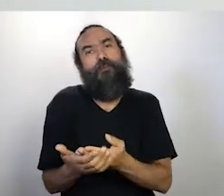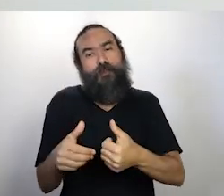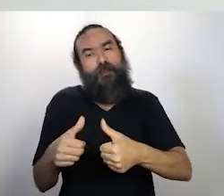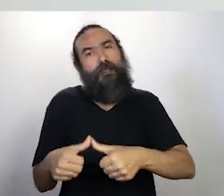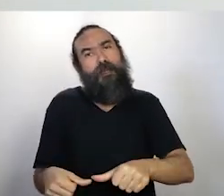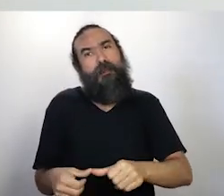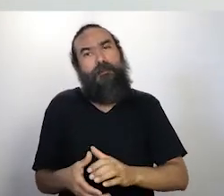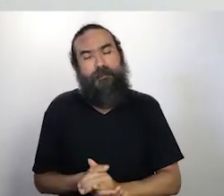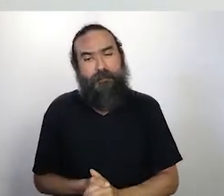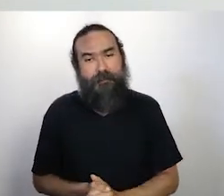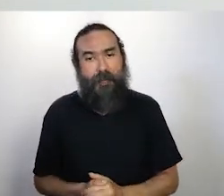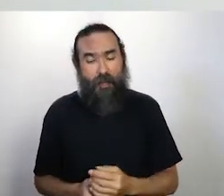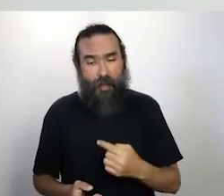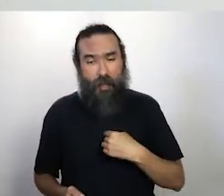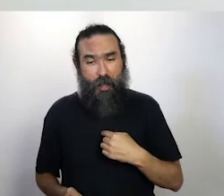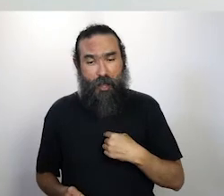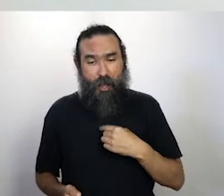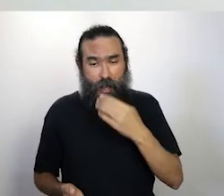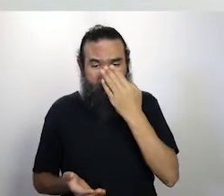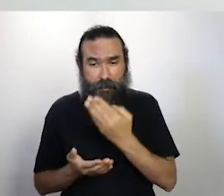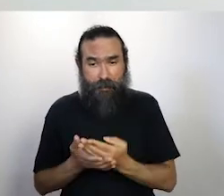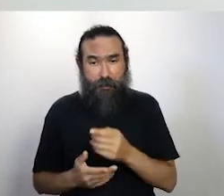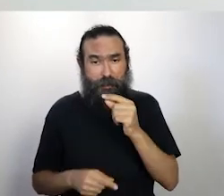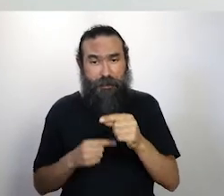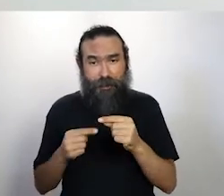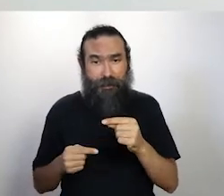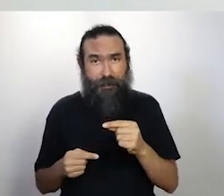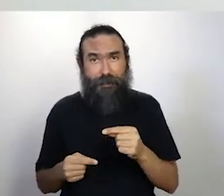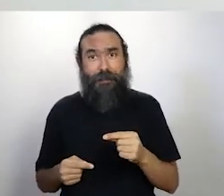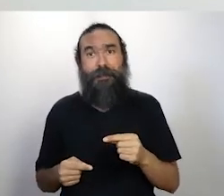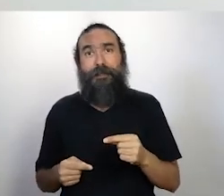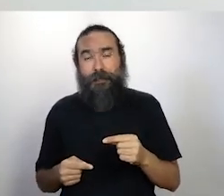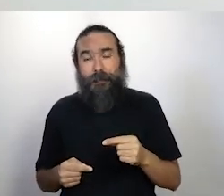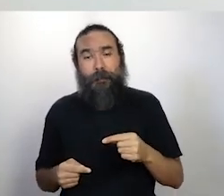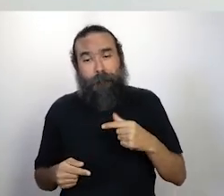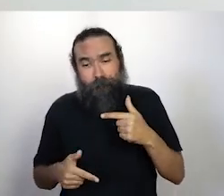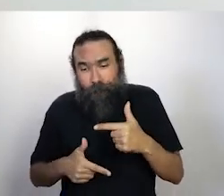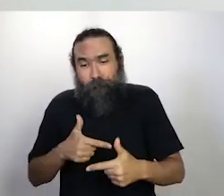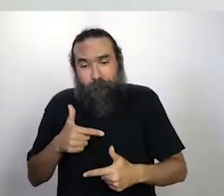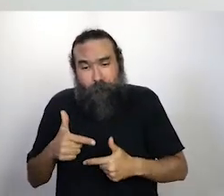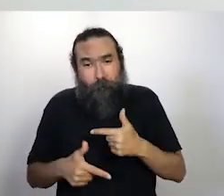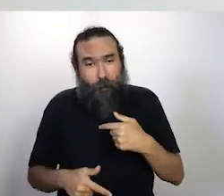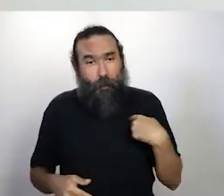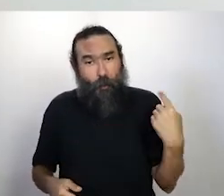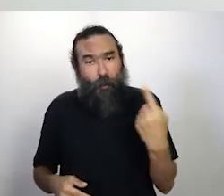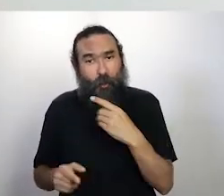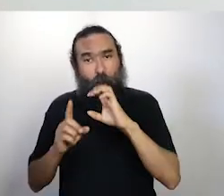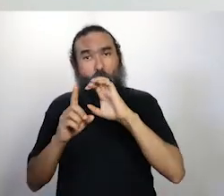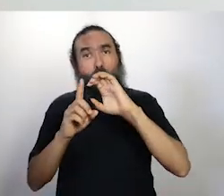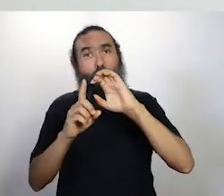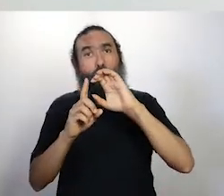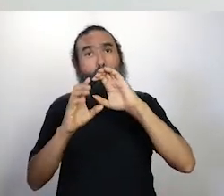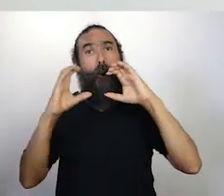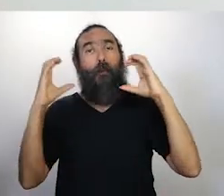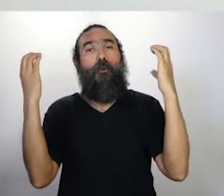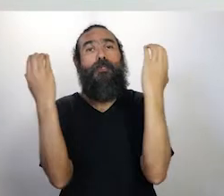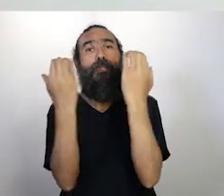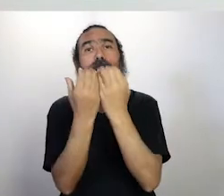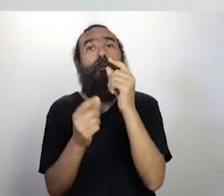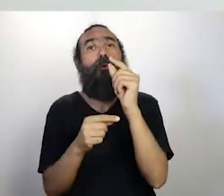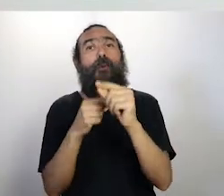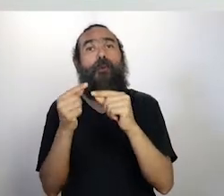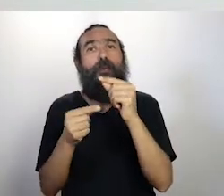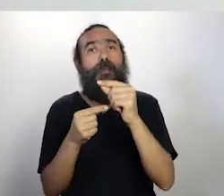que o grande desafio nosso, né, enquanto comunidade, é realmente implementar